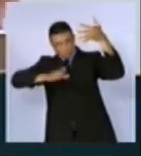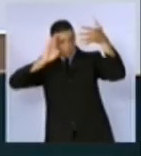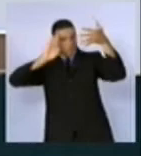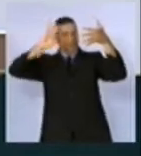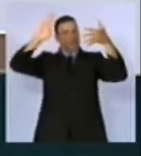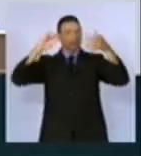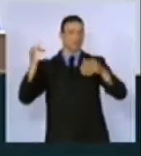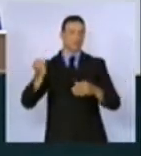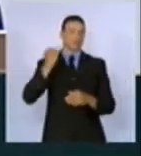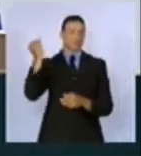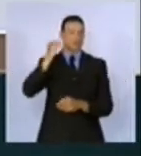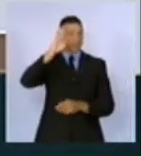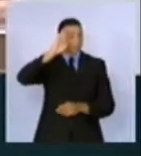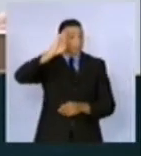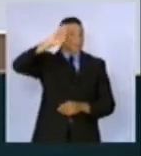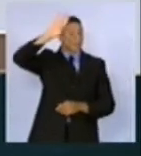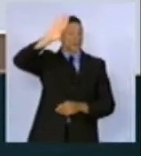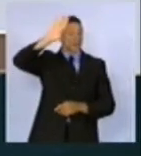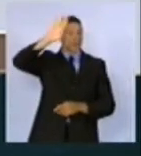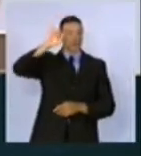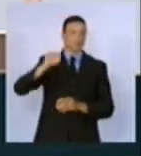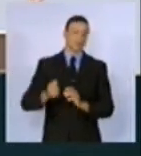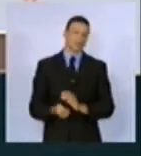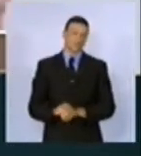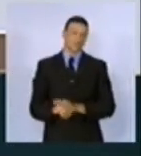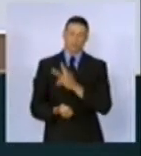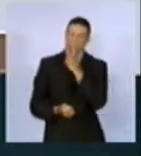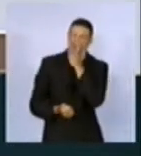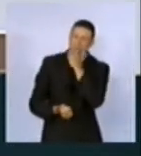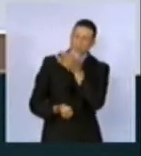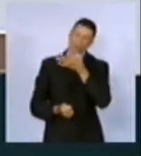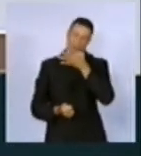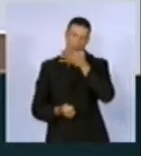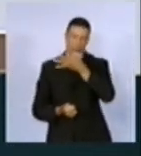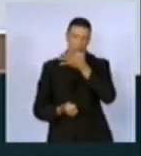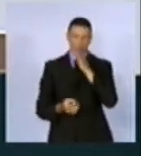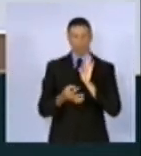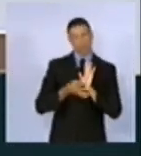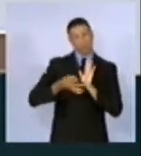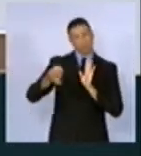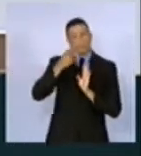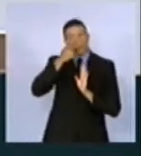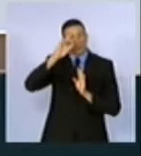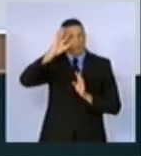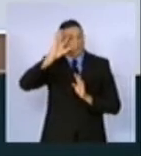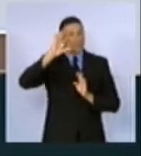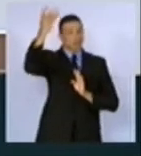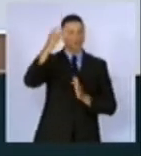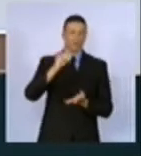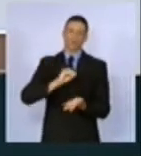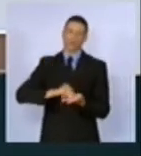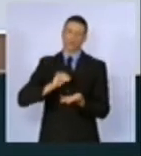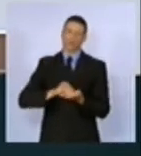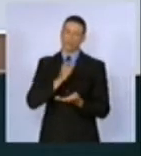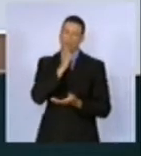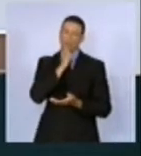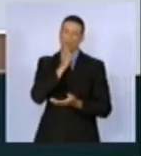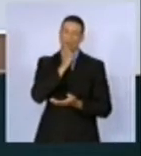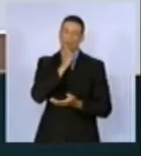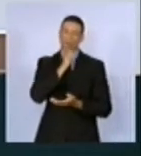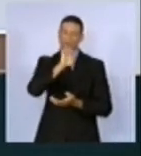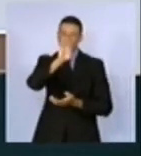e especialmente a uma equação que me pareceu o ministro não resolvida é que as consequências